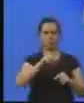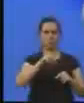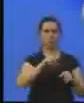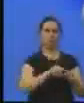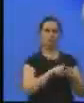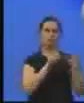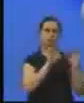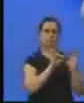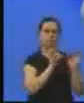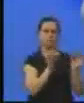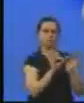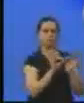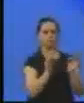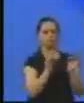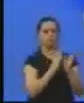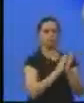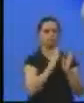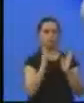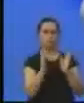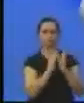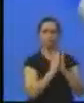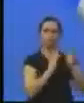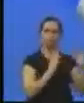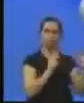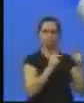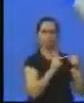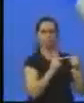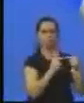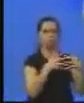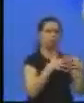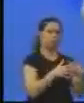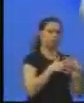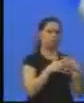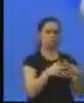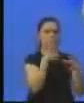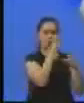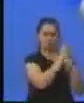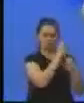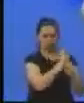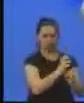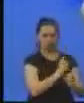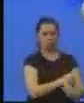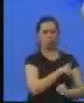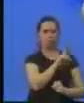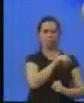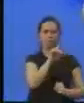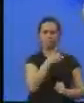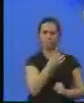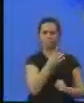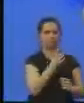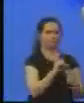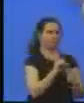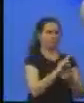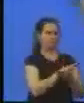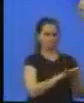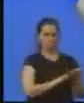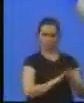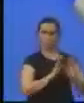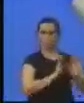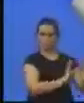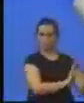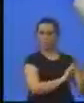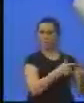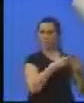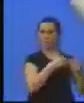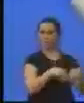frente. Não é obrigatório, é só conveniente, para ninguém, de repente, querer fazer a conta com U e U'. Então, deixa ele lá na frente, que assim